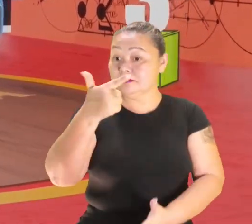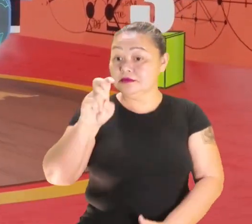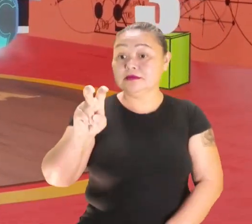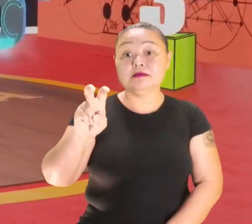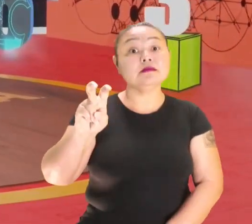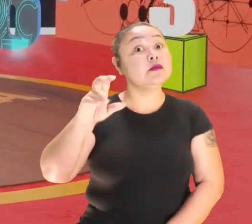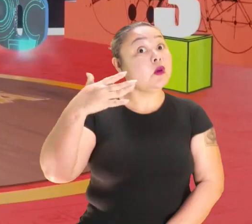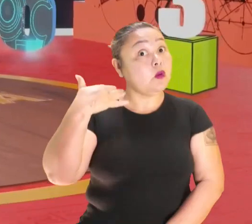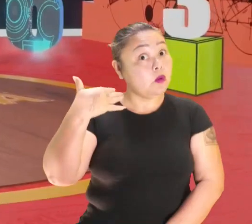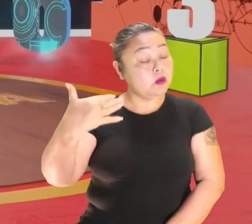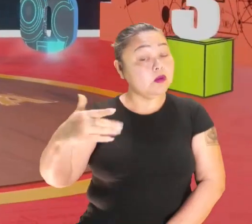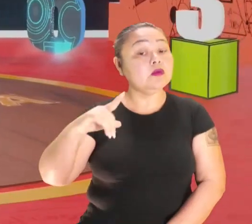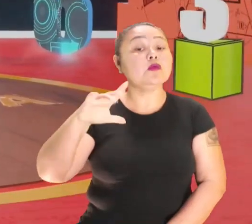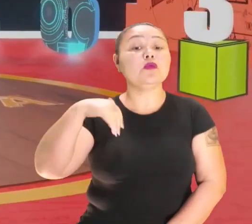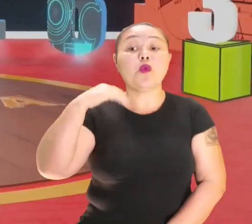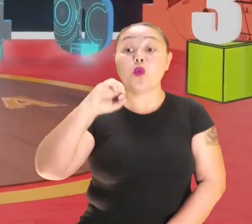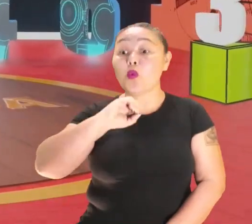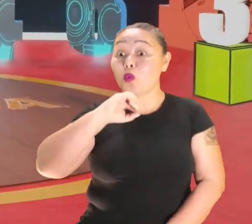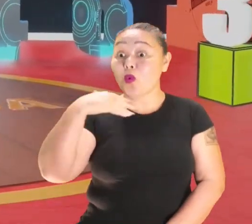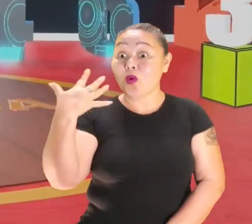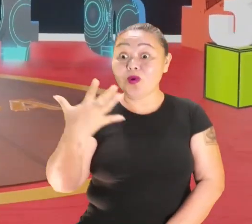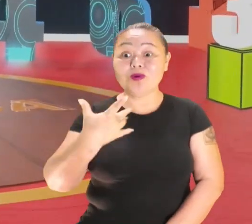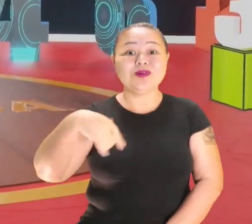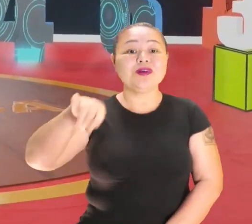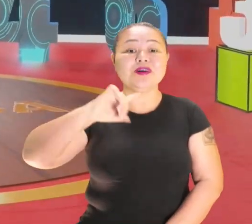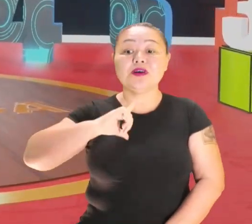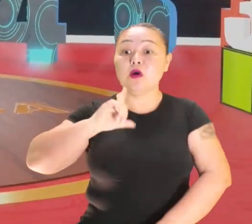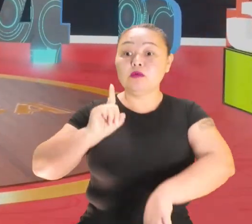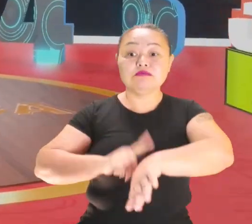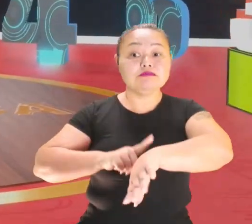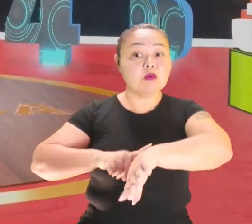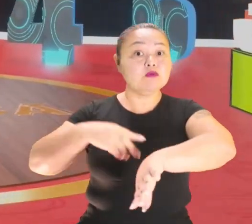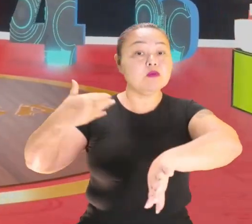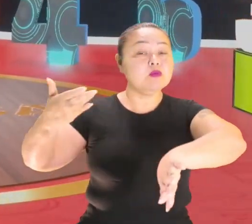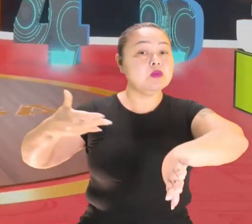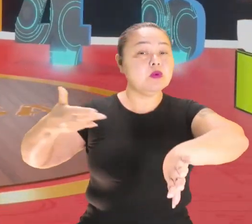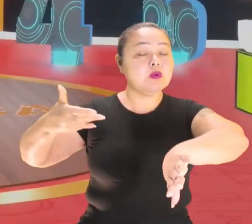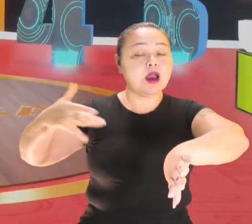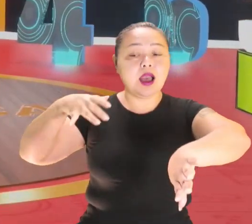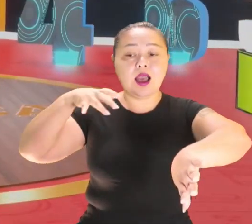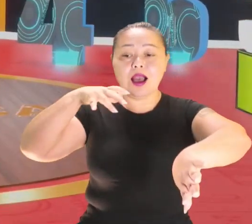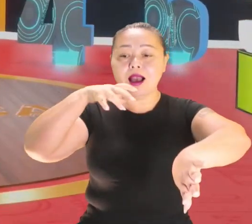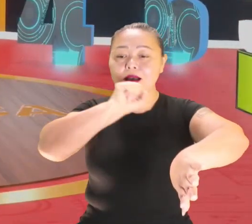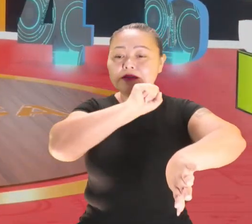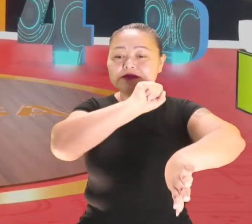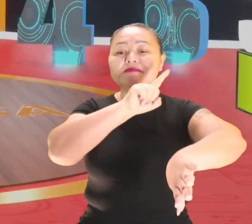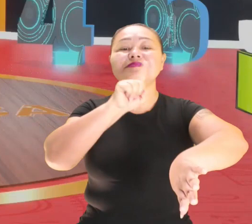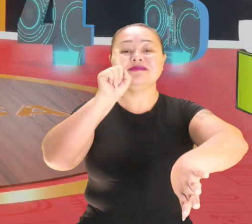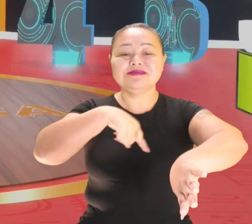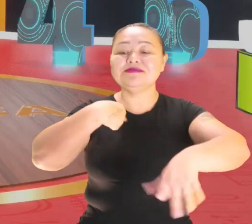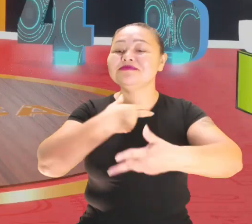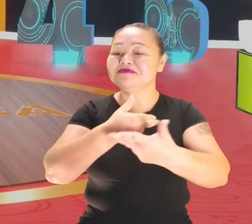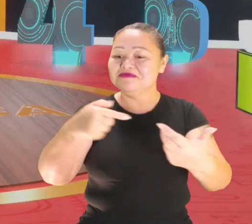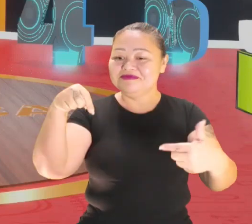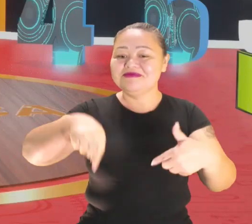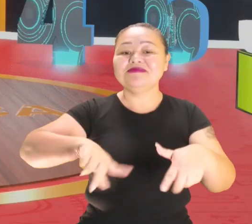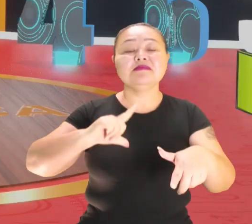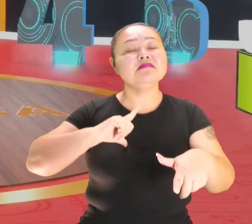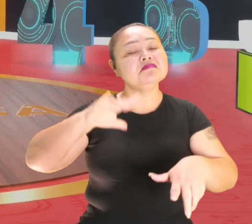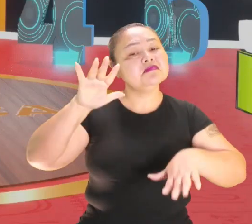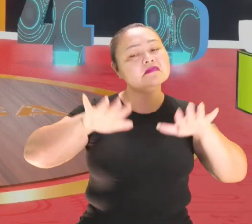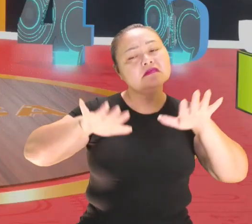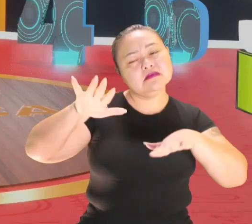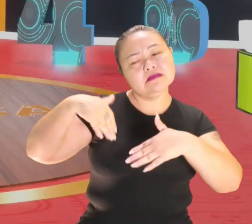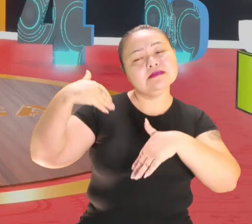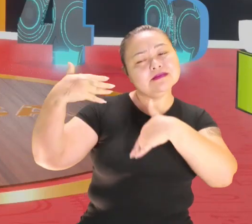Olha aí, uou! O tempo urge, o tempo voa, porque é rápido as coisas aqui, mas eu acho que a gente está num passo a